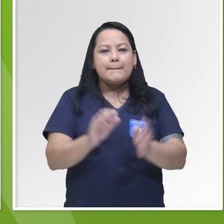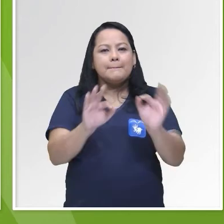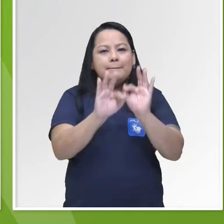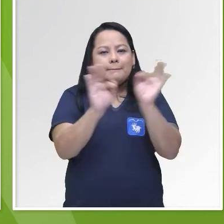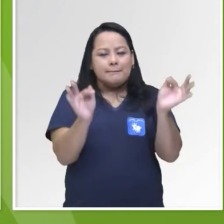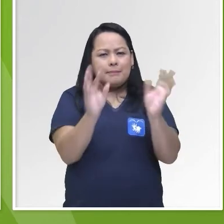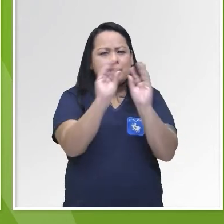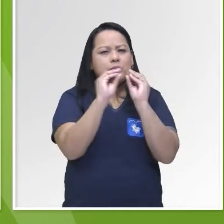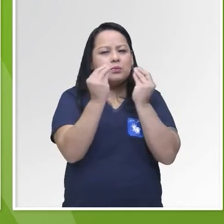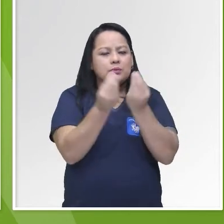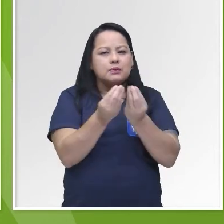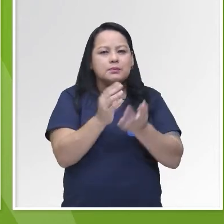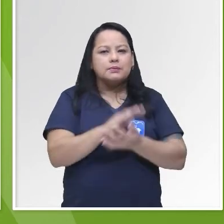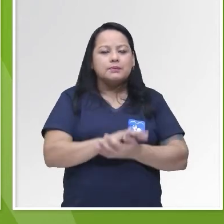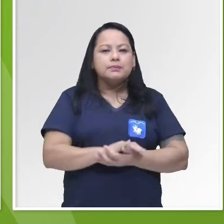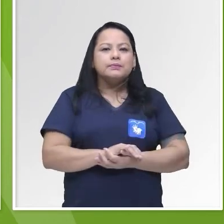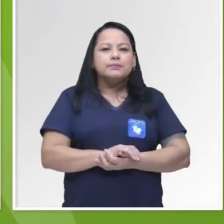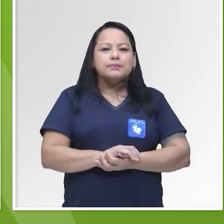simples.